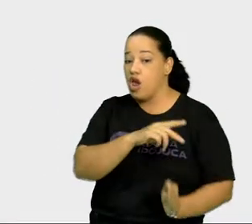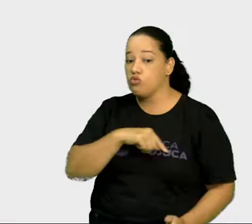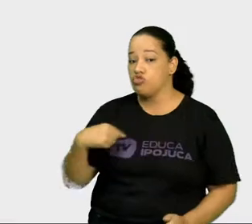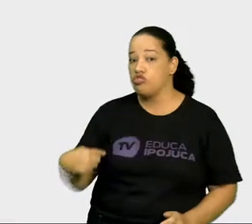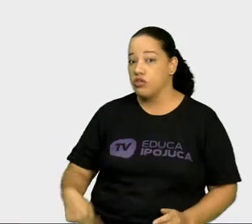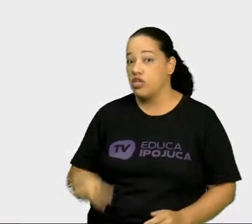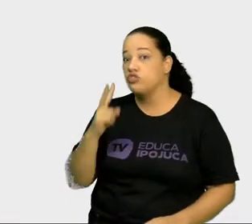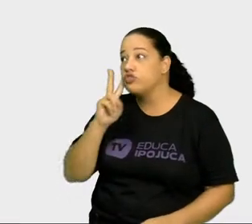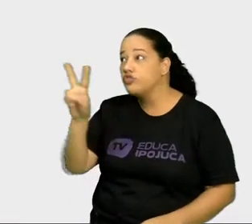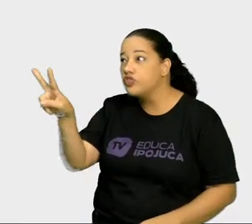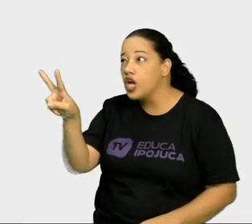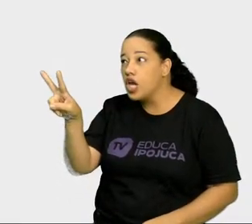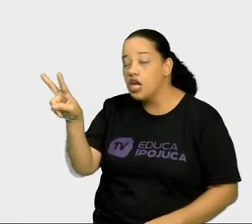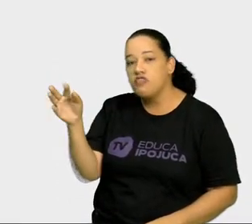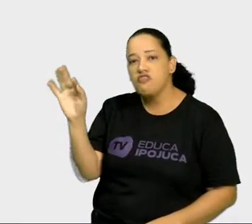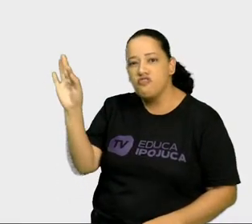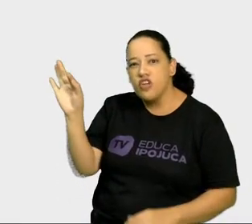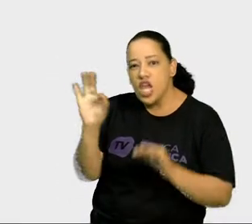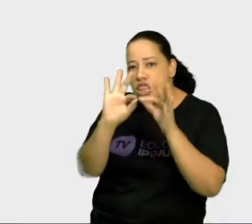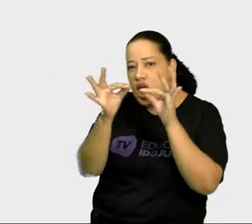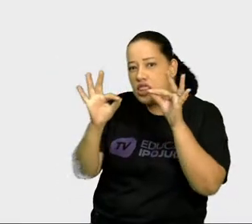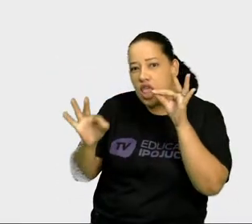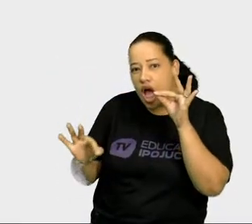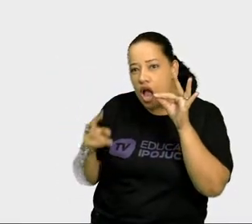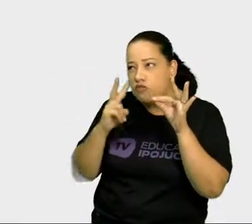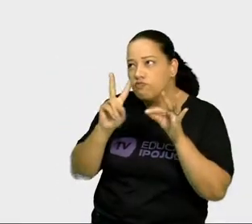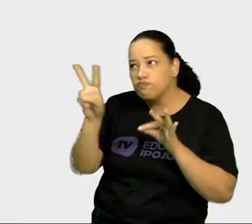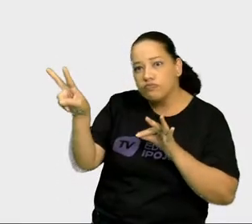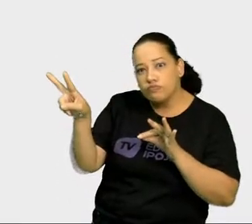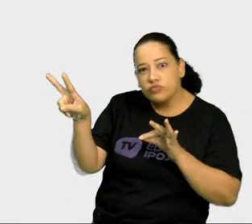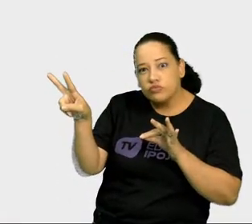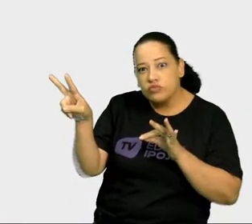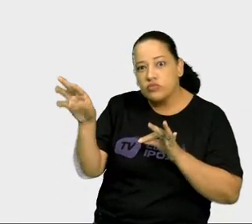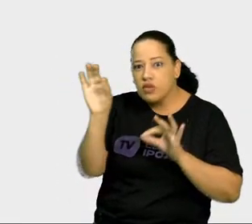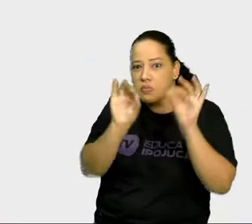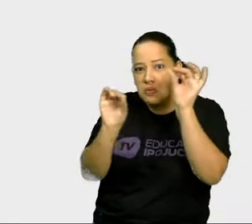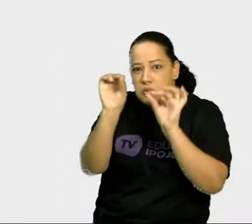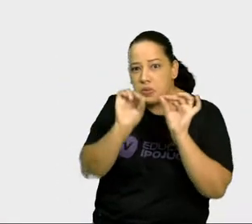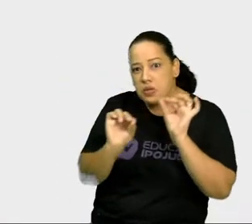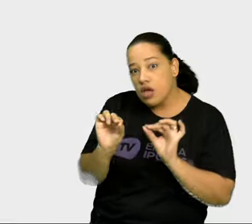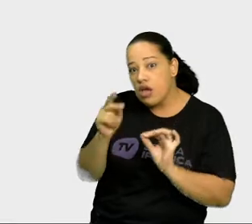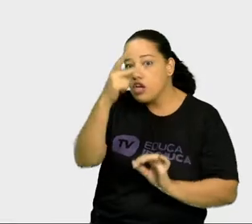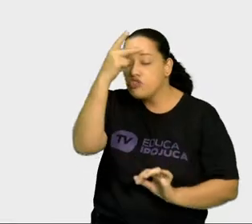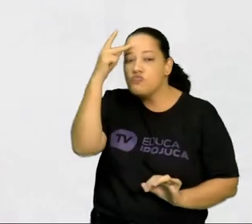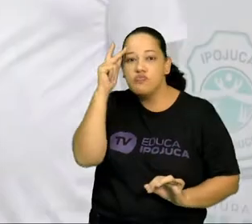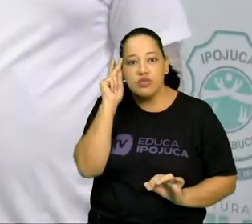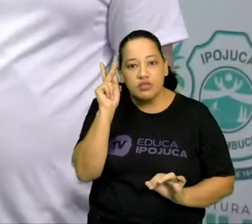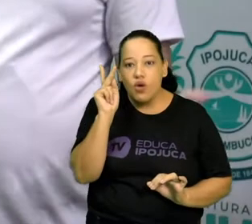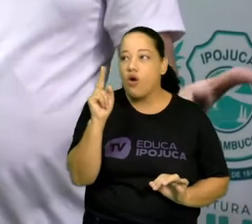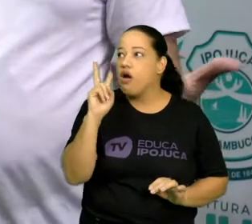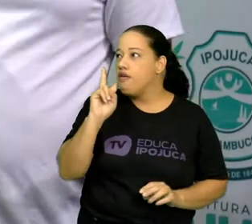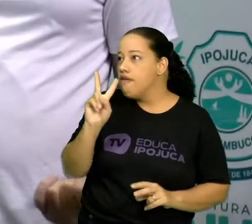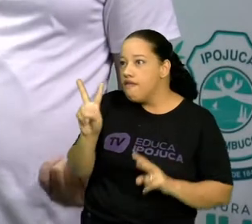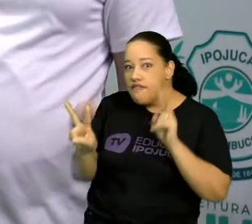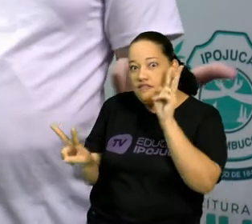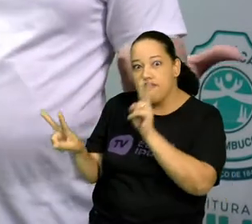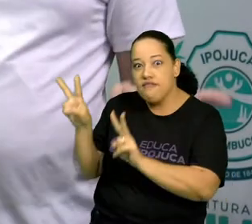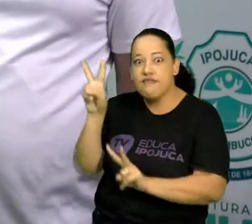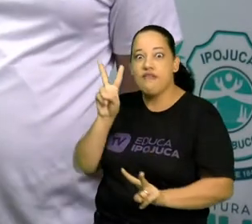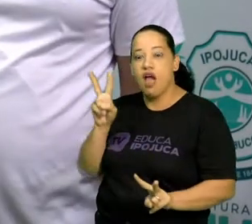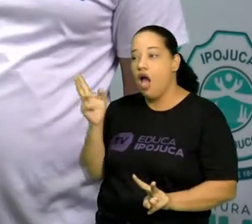boneco. Vejam os detalhes, a riqueza de detalhes. Era por isso que o povo ficava, né, de cara, né, e achava que eles